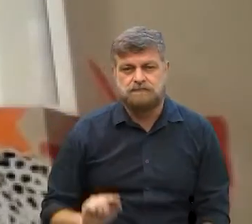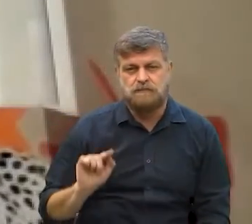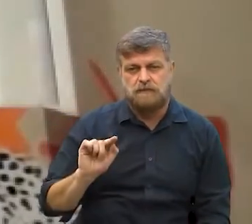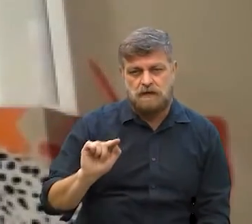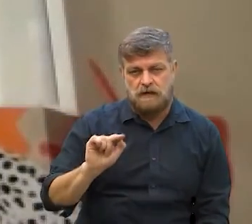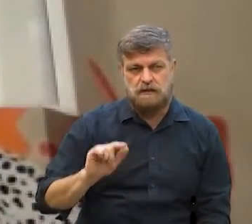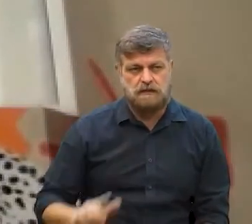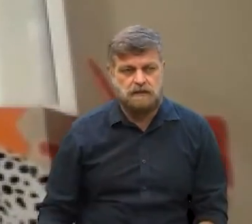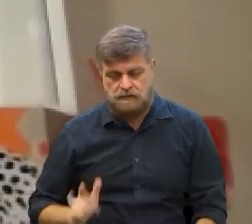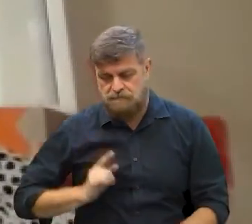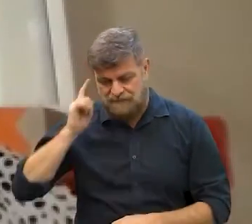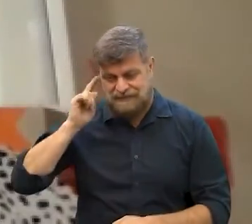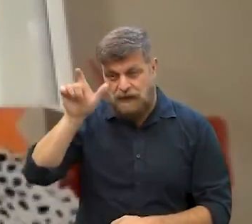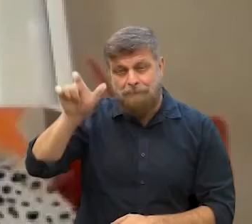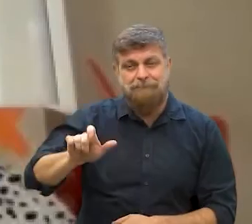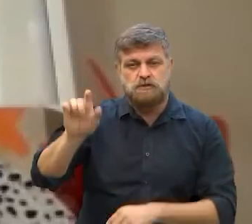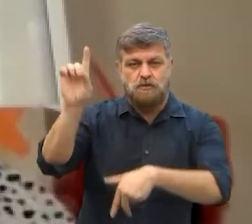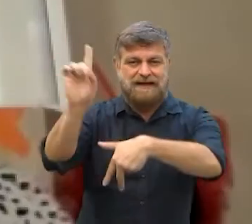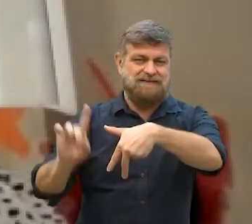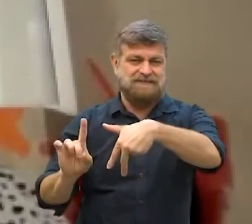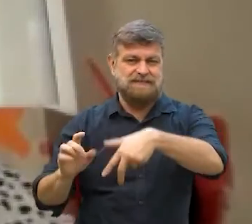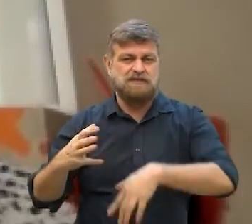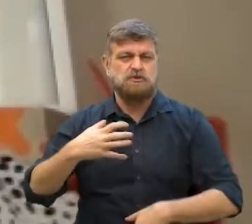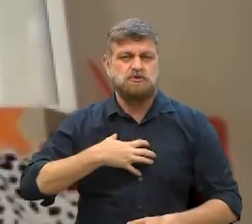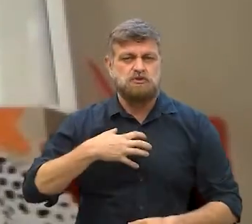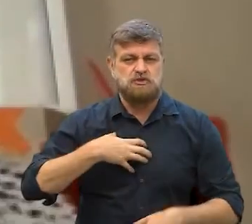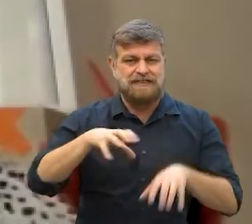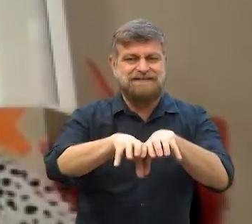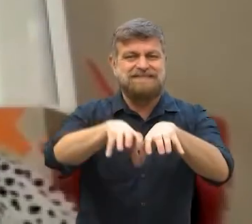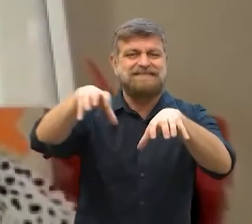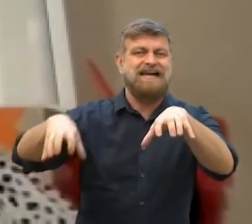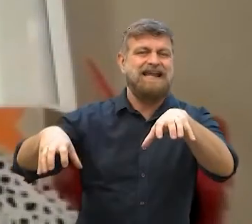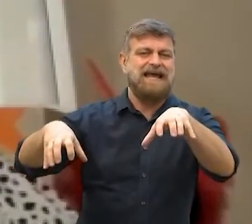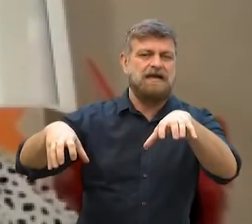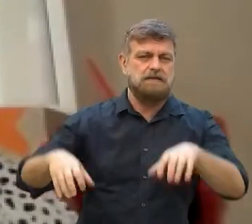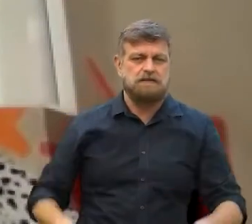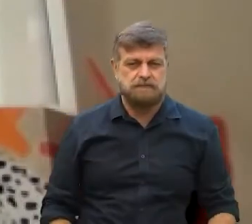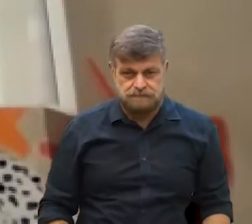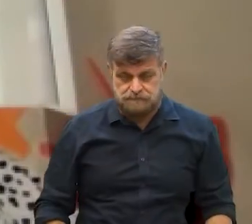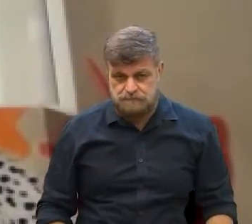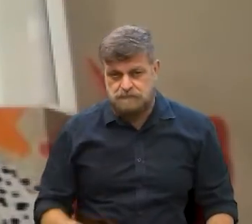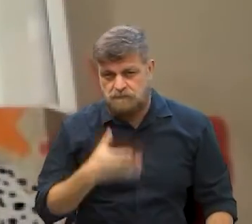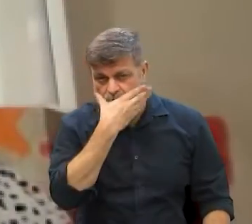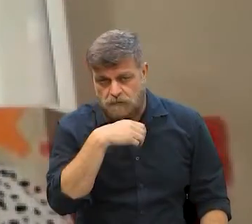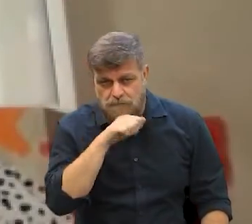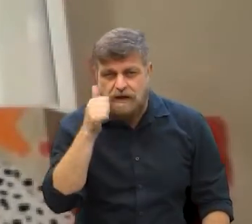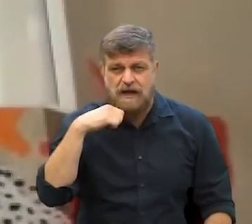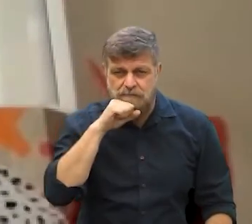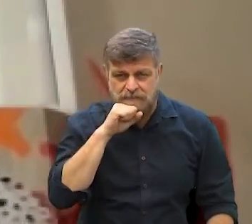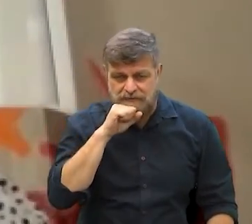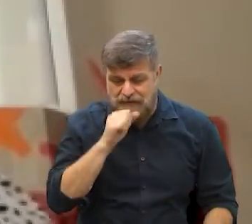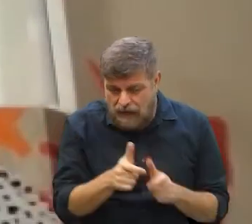que tratam de pessoas com deficiência de forma segregada, né? Mas os pais, no